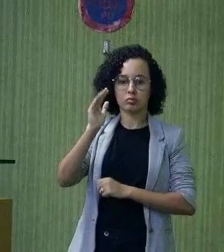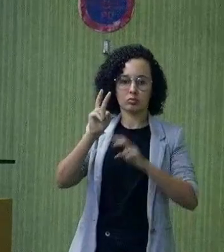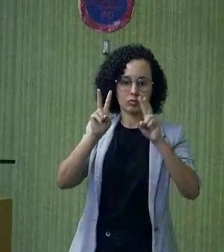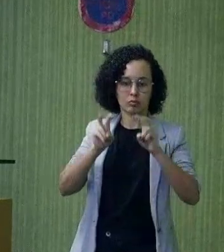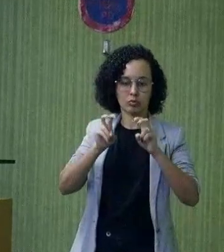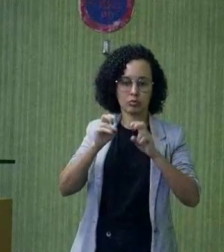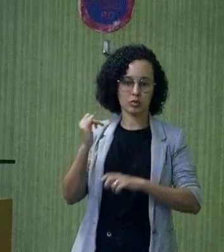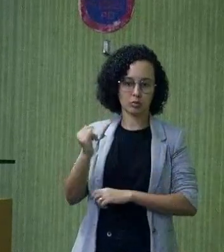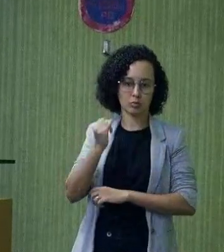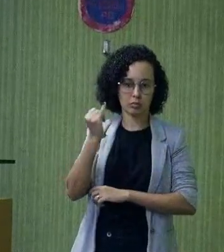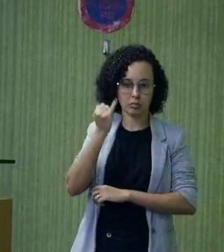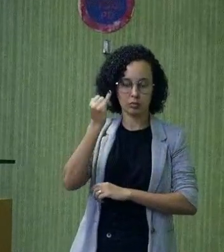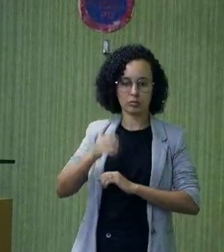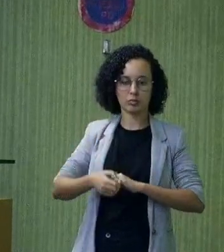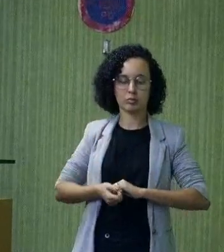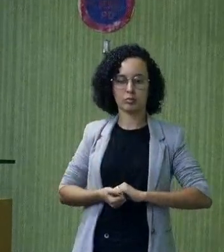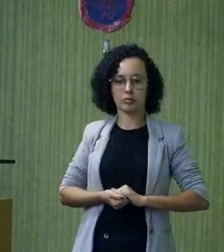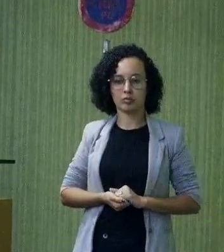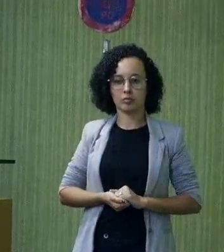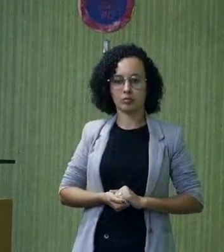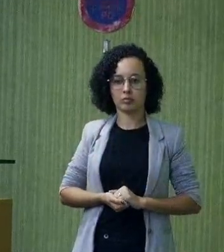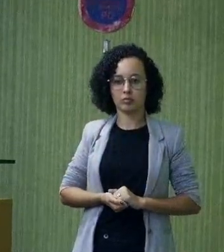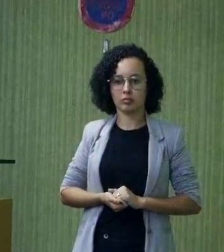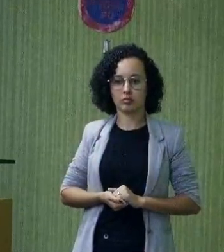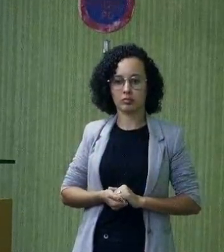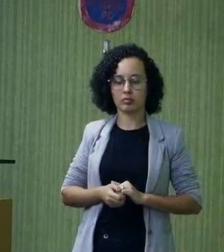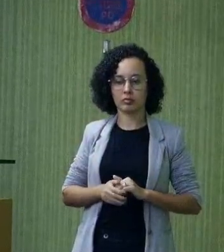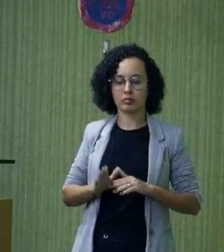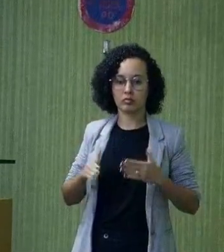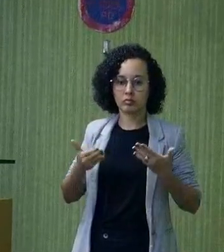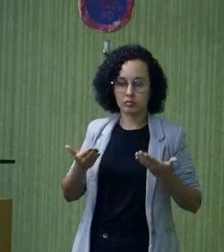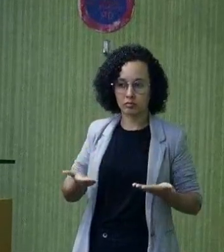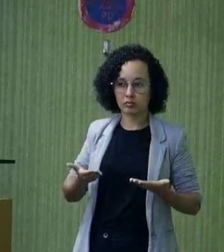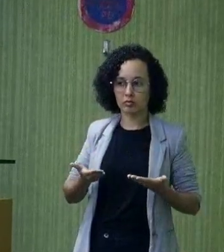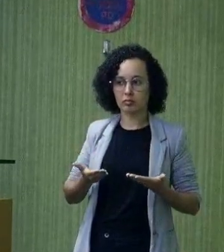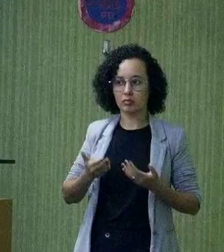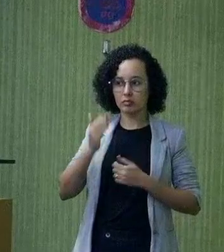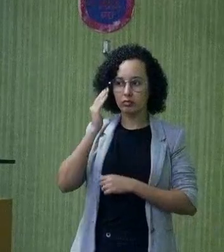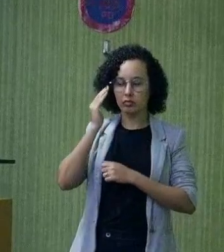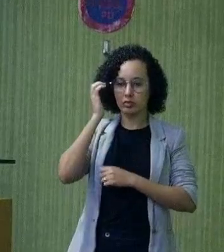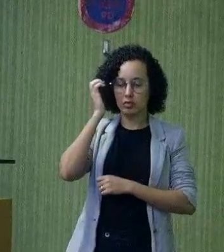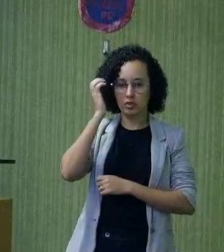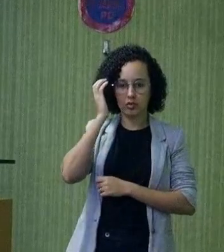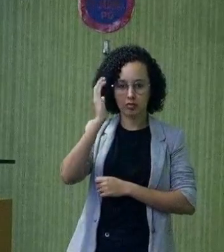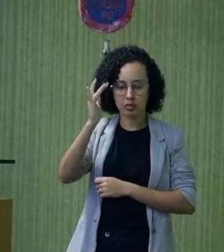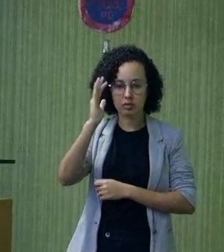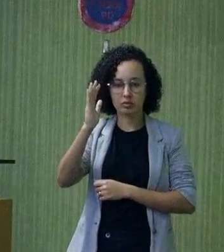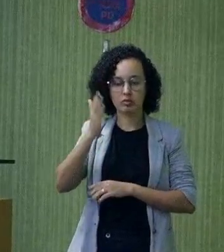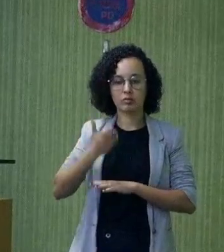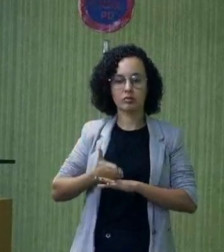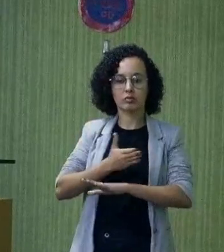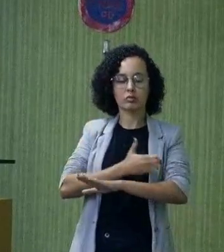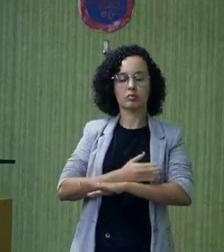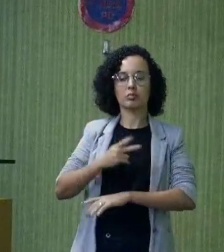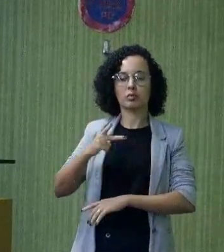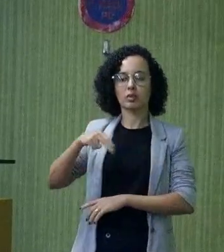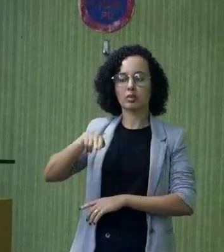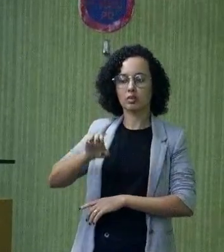tão importante então assim fazendo uma reflexão né os antecedentes do